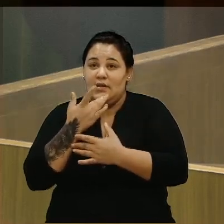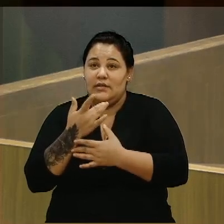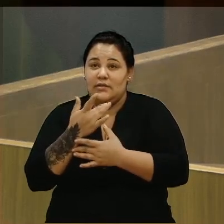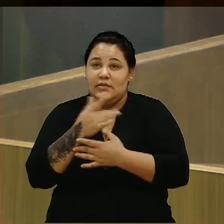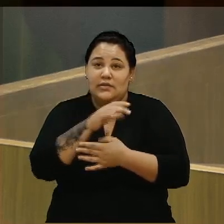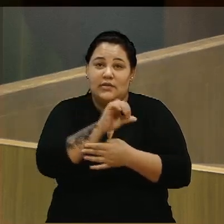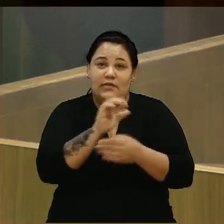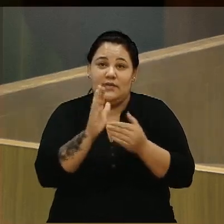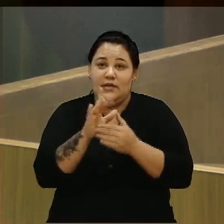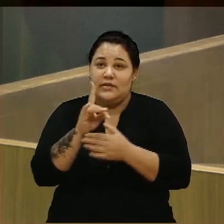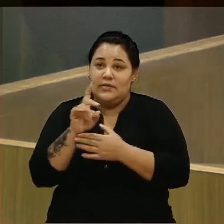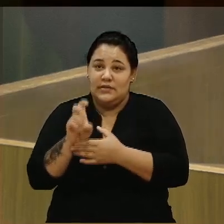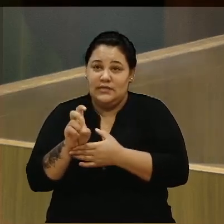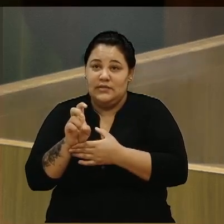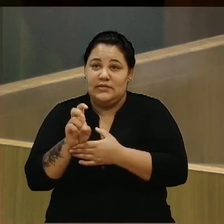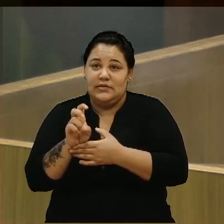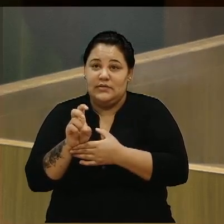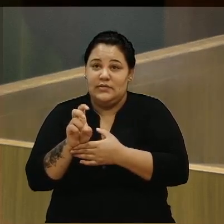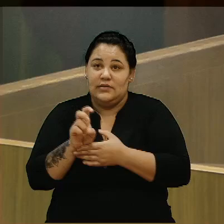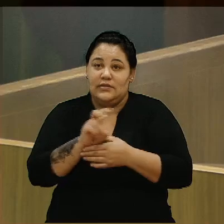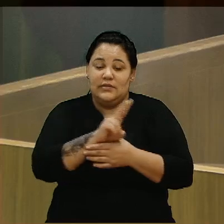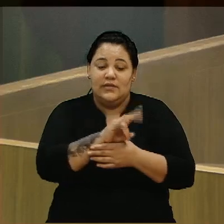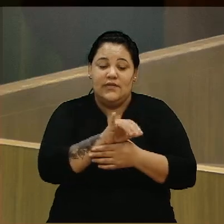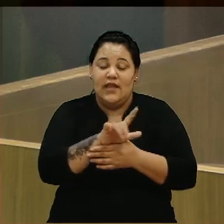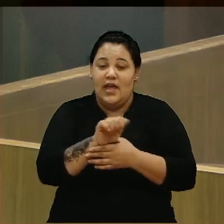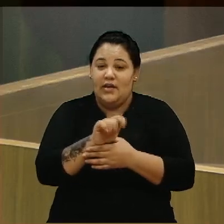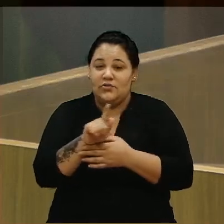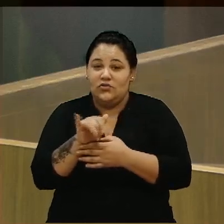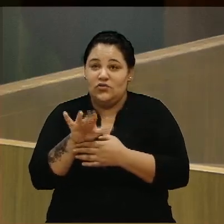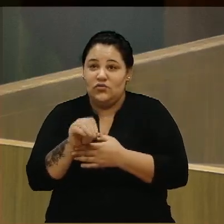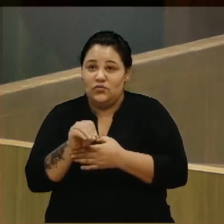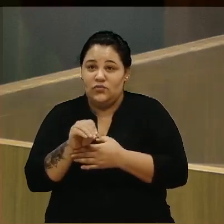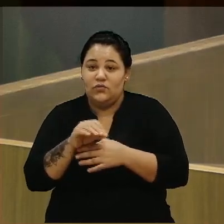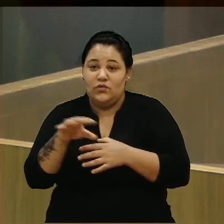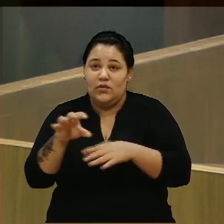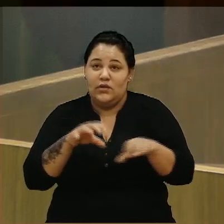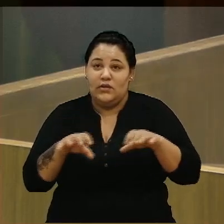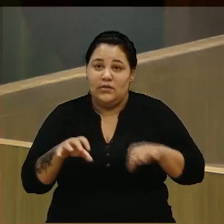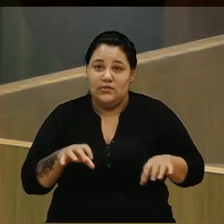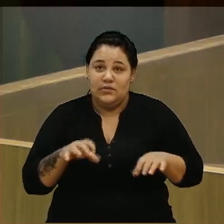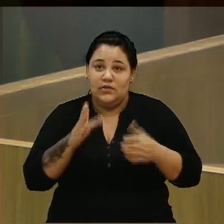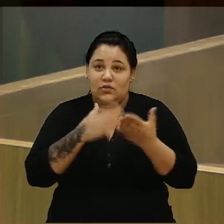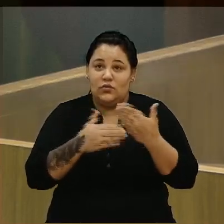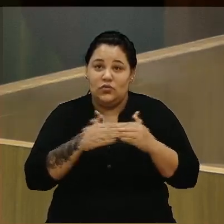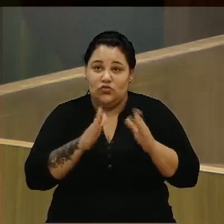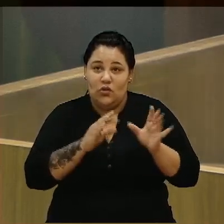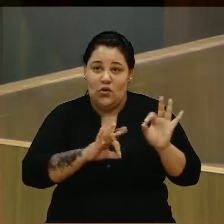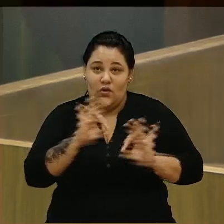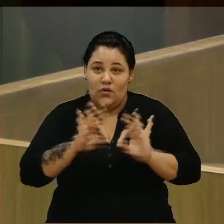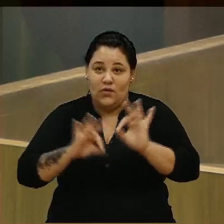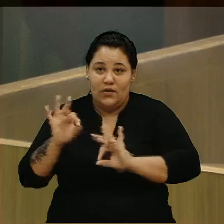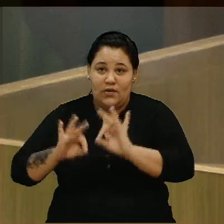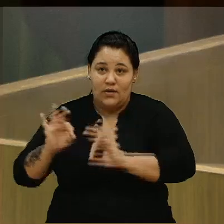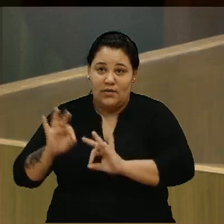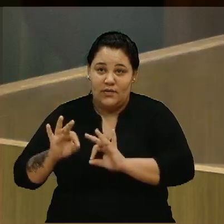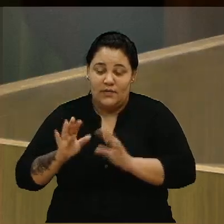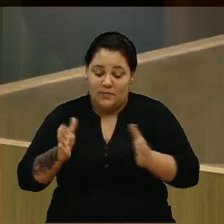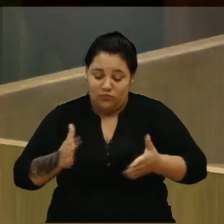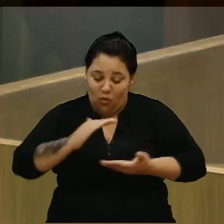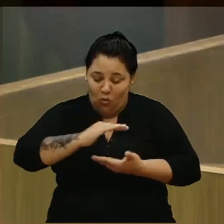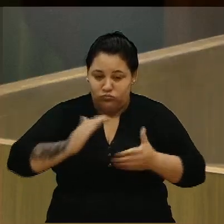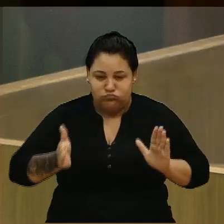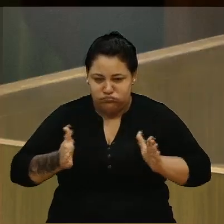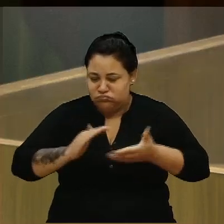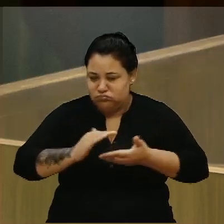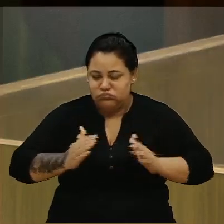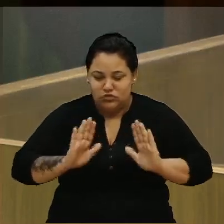portanto, no Világio Caxias. Separa, leva separadinho, se puder, já tudo, né? Leva na caixa, meio separadinho. Chega